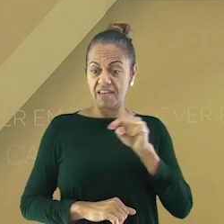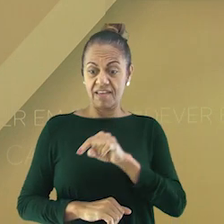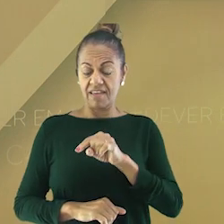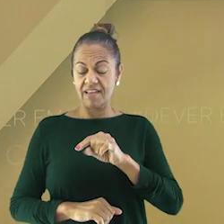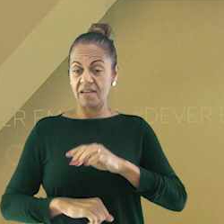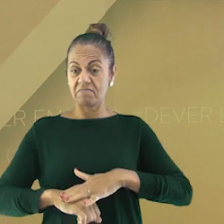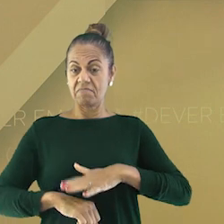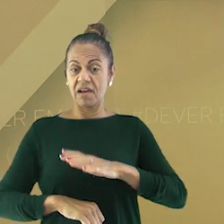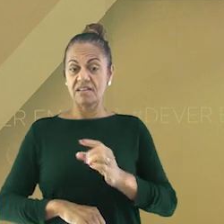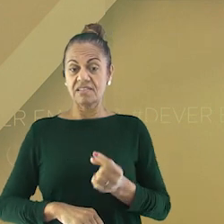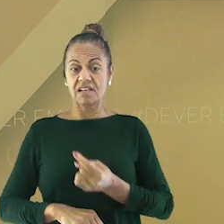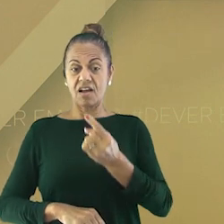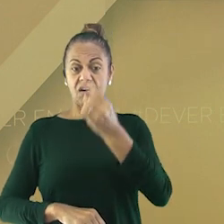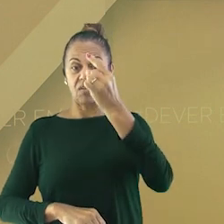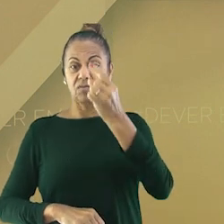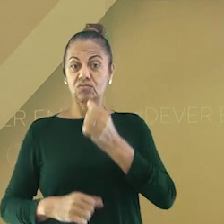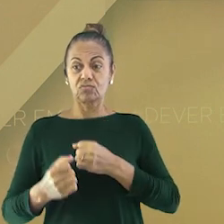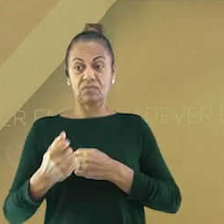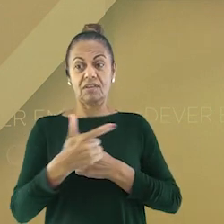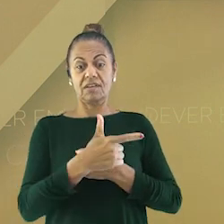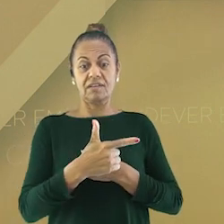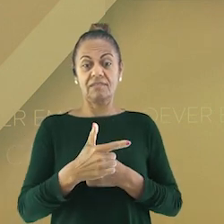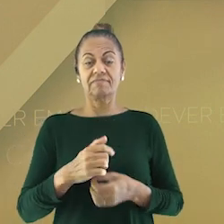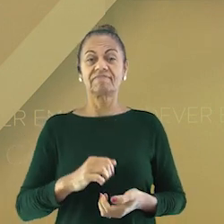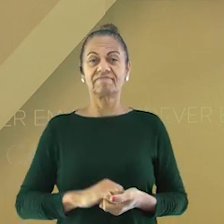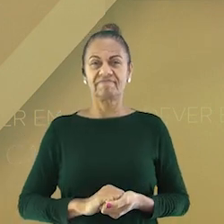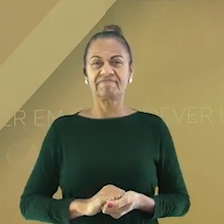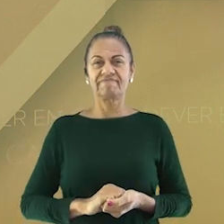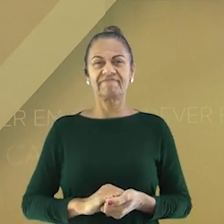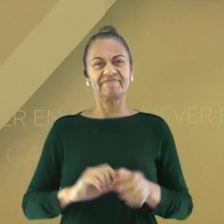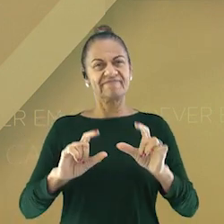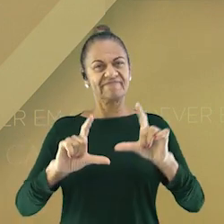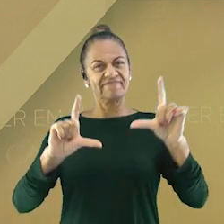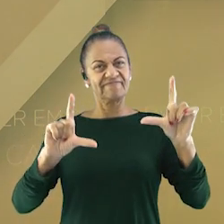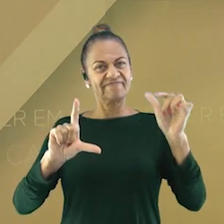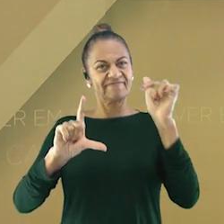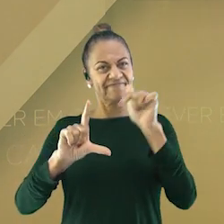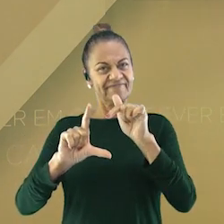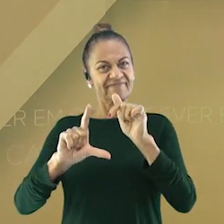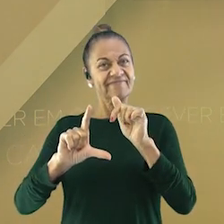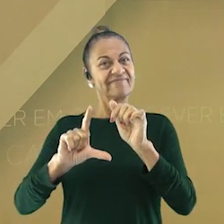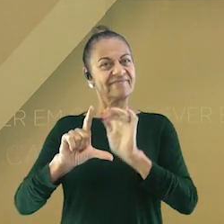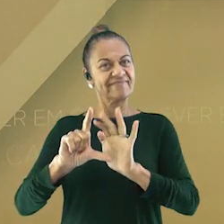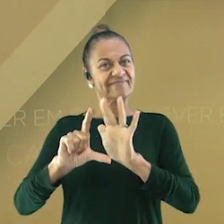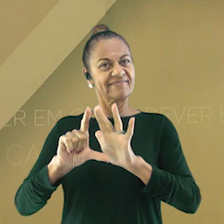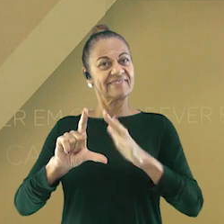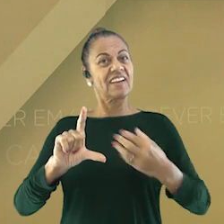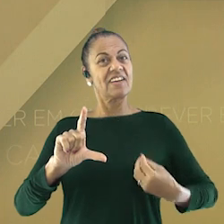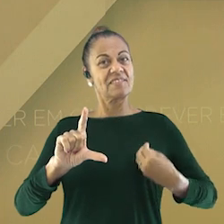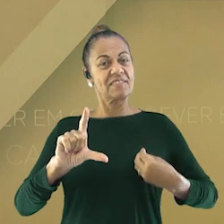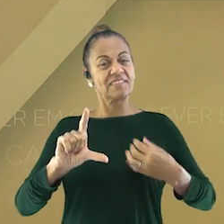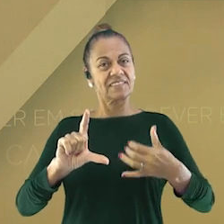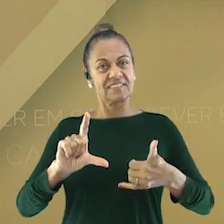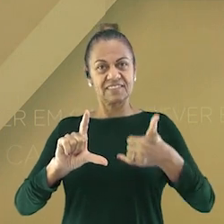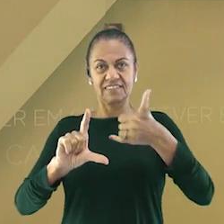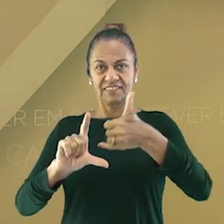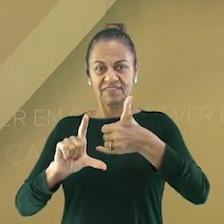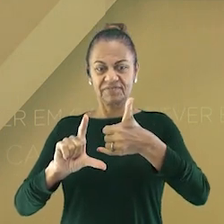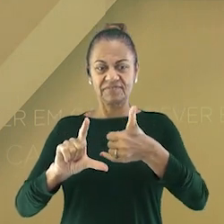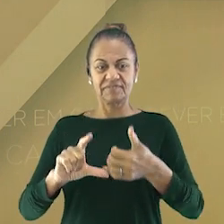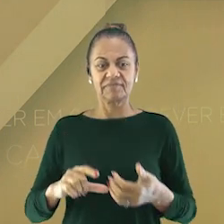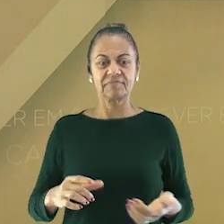Por favor, registre suas presenças por meio do QR Code na tela. Agora vamos falar dos long